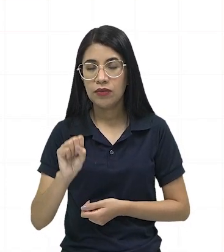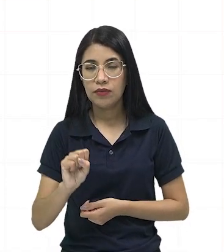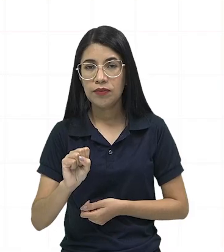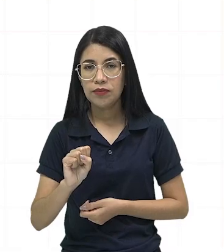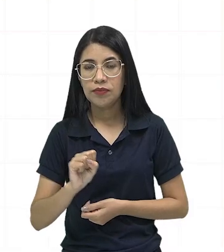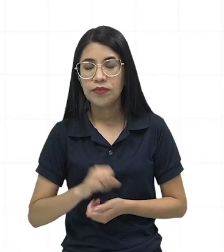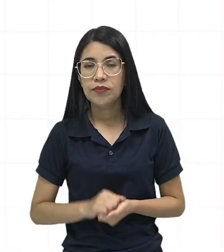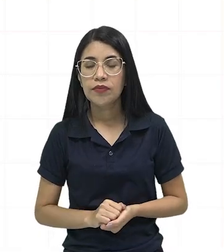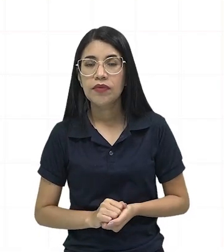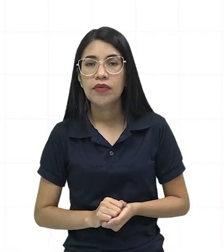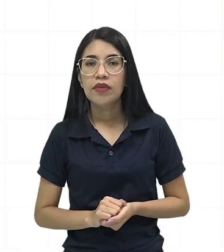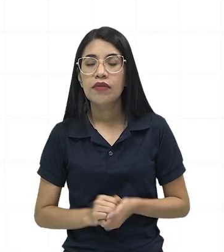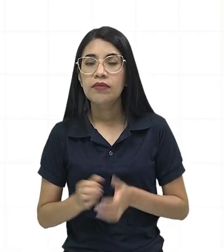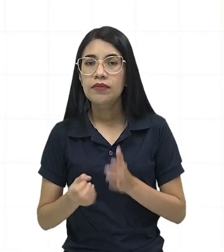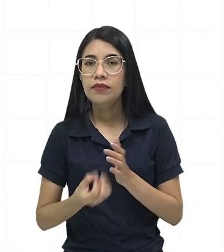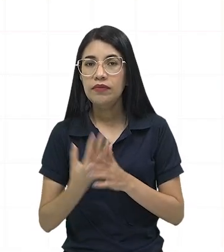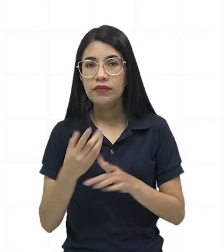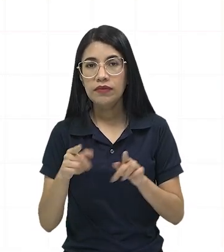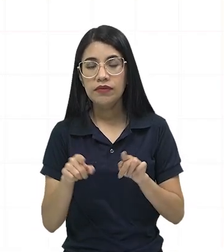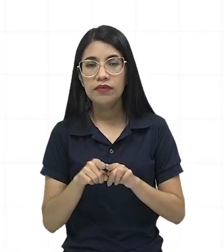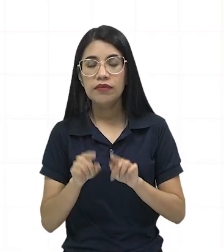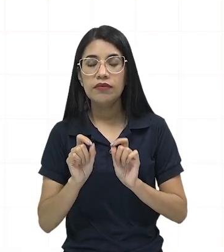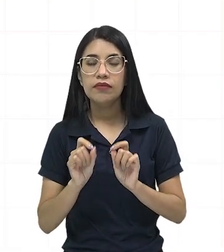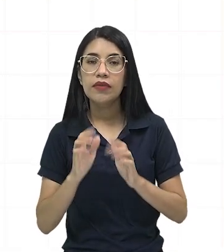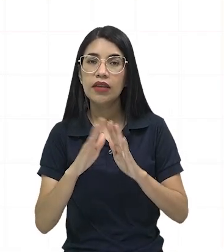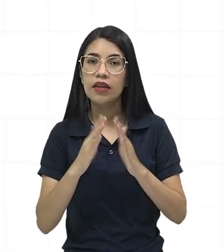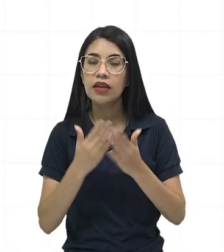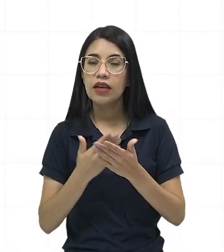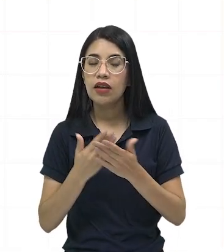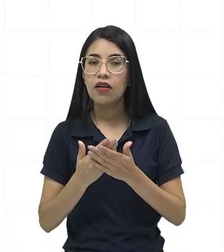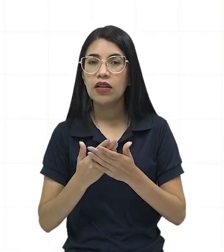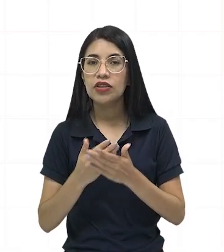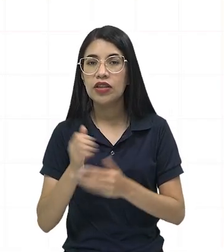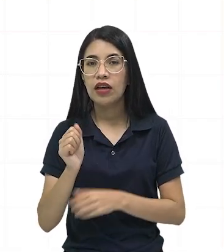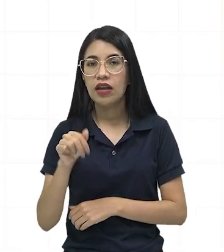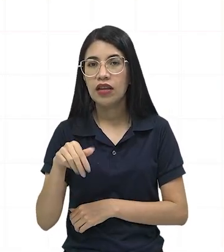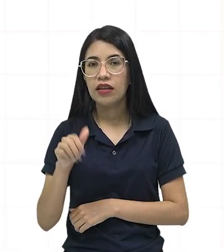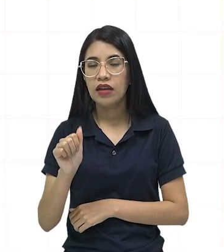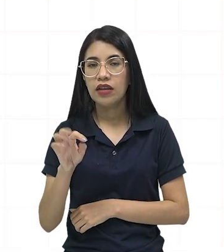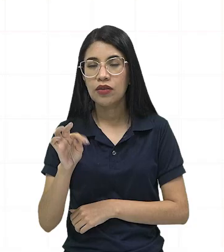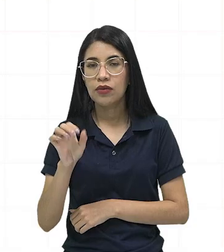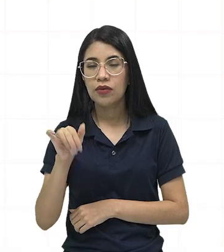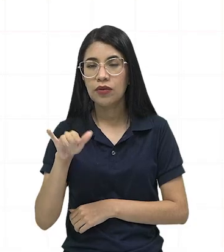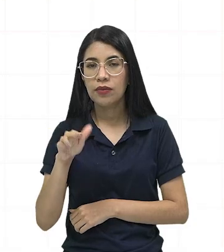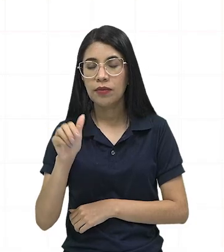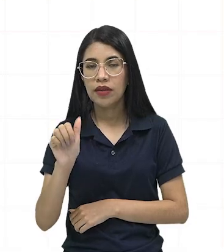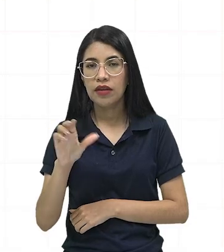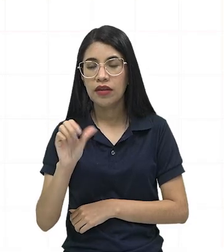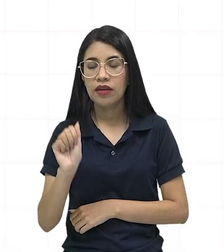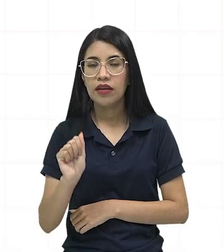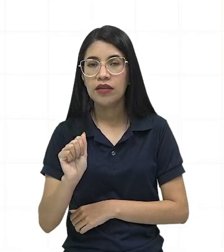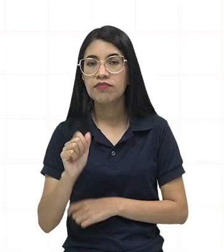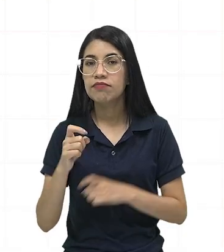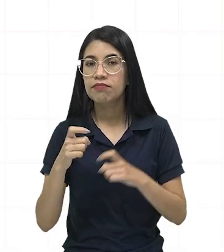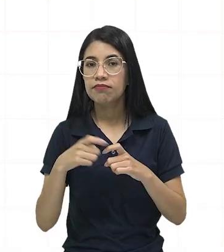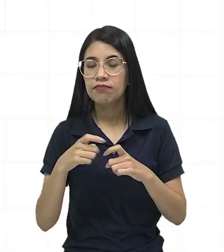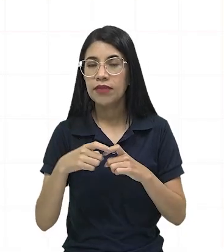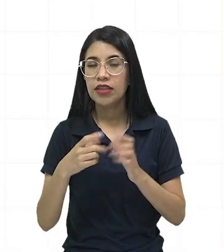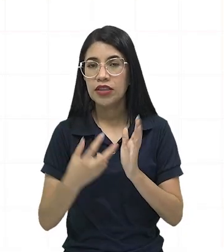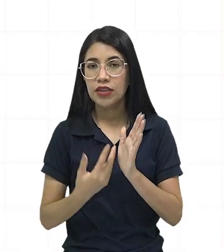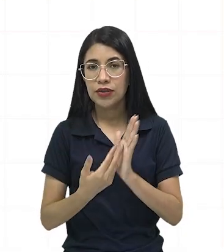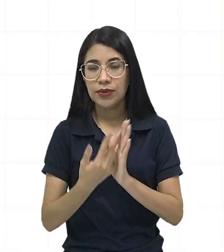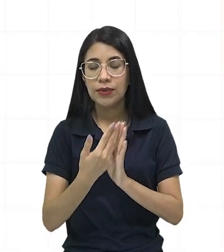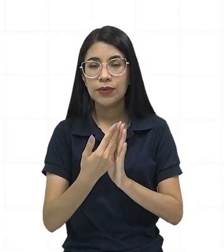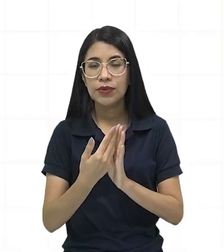1808, né? Vai ser criada também a Escola Anatômica, Cirúrgica e Médica, né? Que atualmente